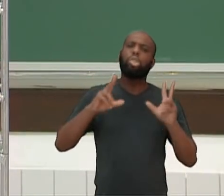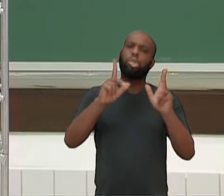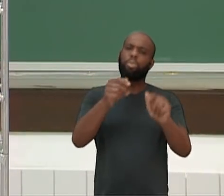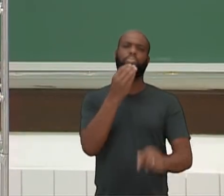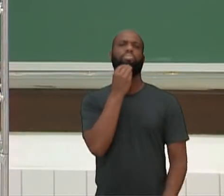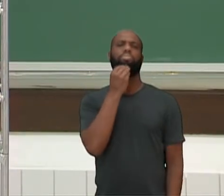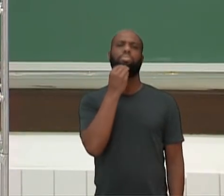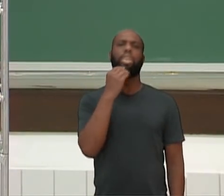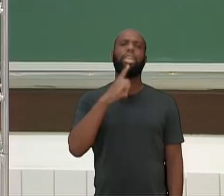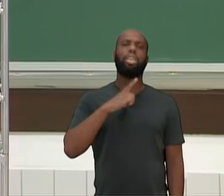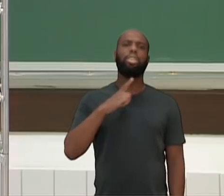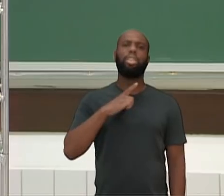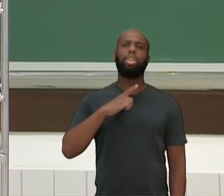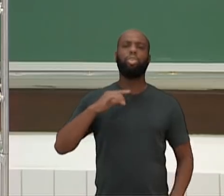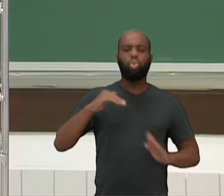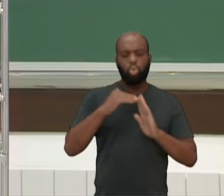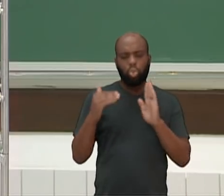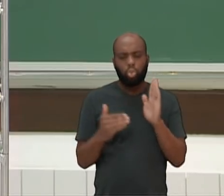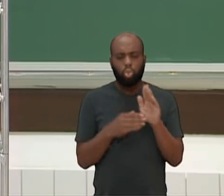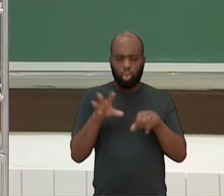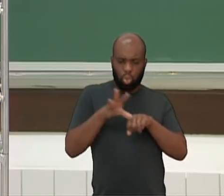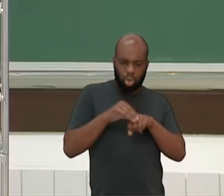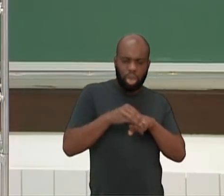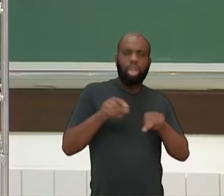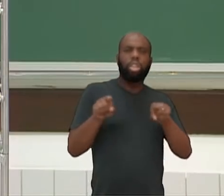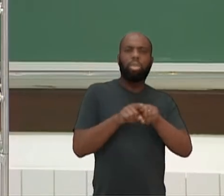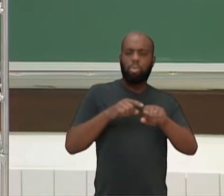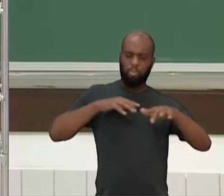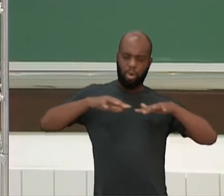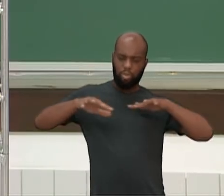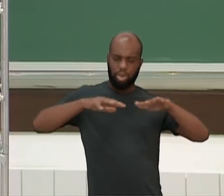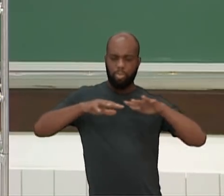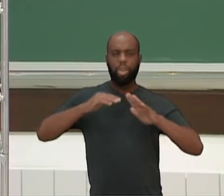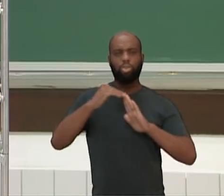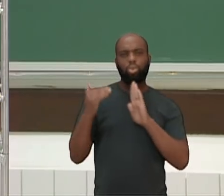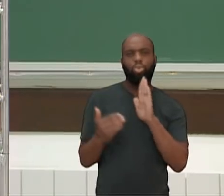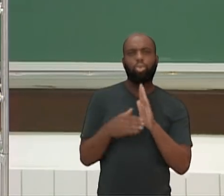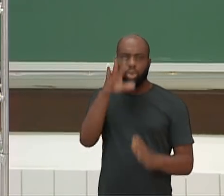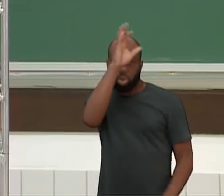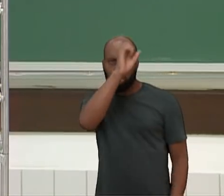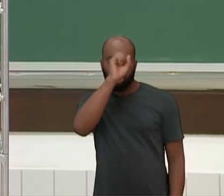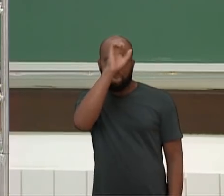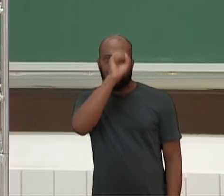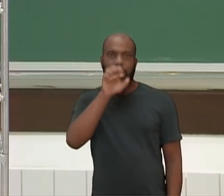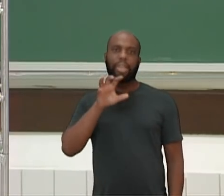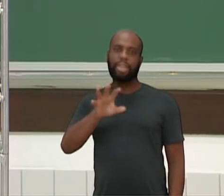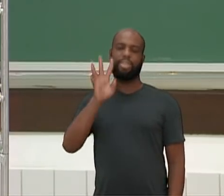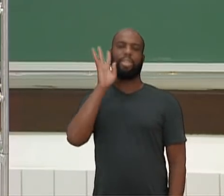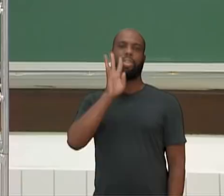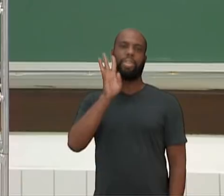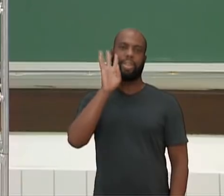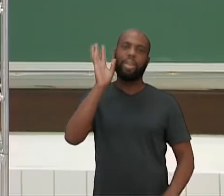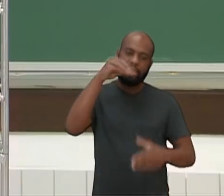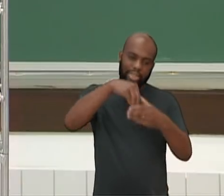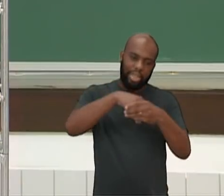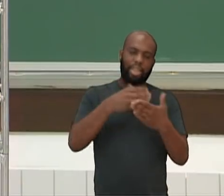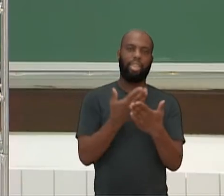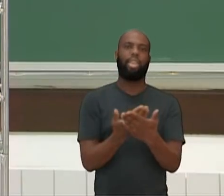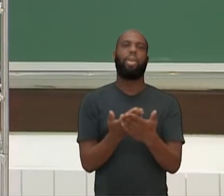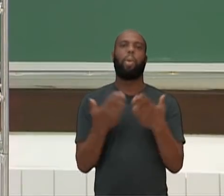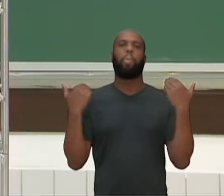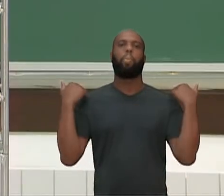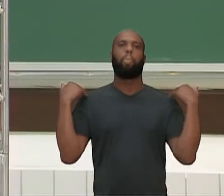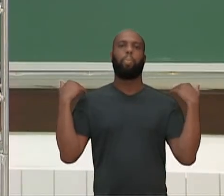oportunidade dos mesmos conhecimentos, dos mesmos movimentos, dos mesmos aprendizagens. Isso que vai ser bacana na aula de educação física.